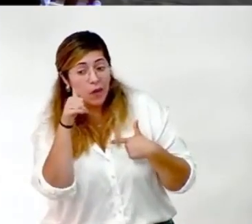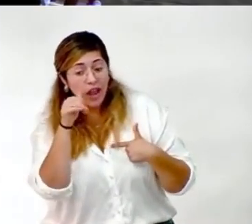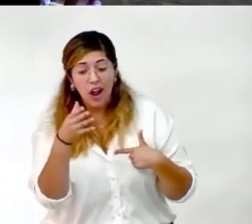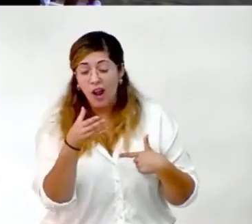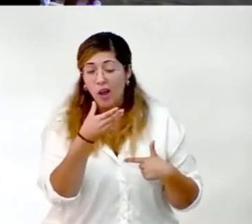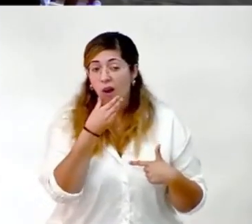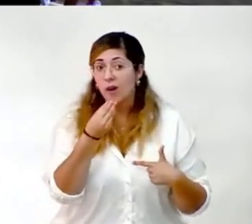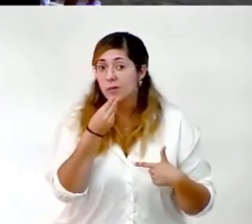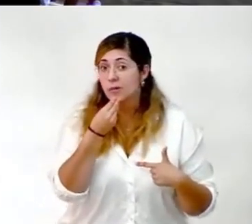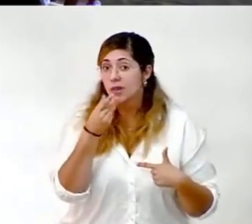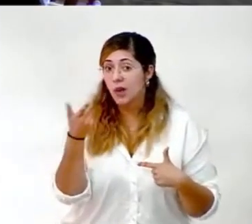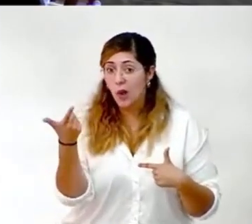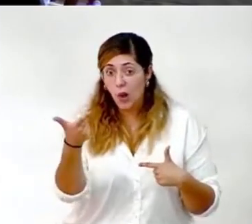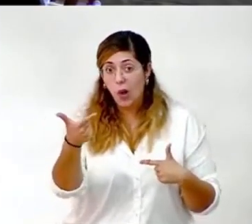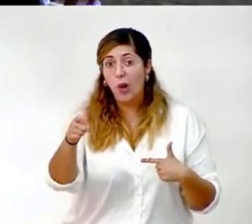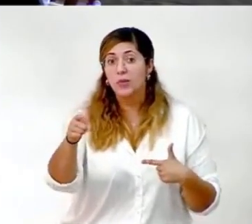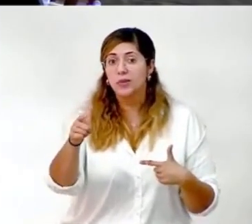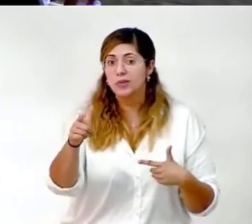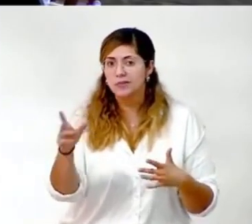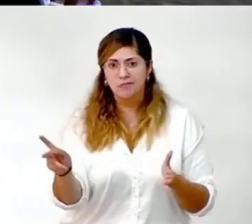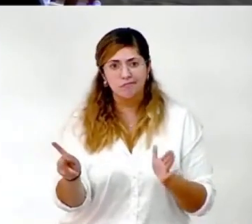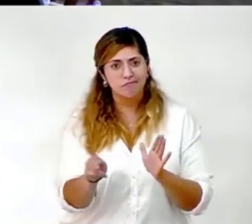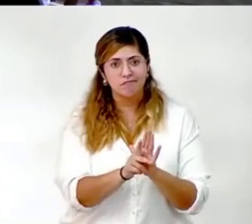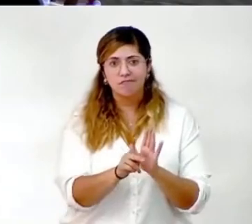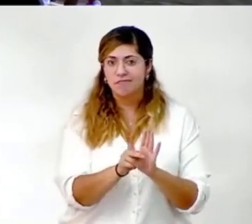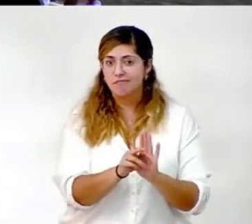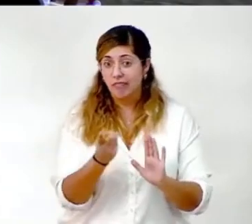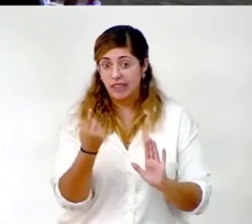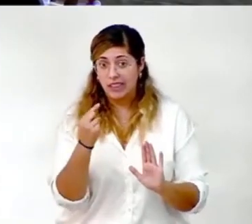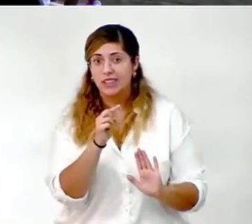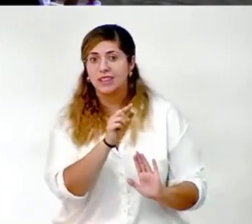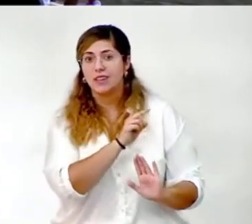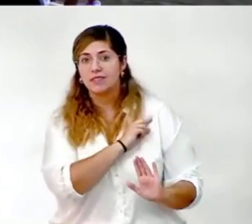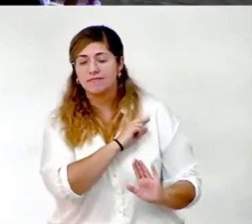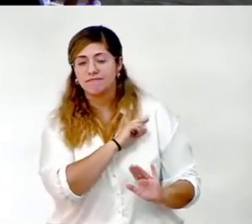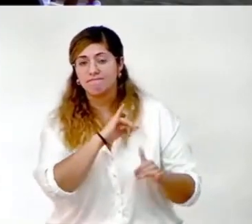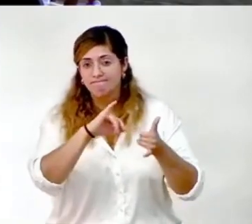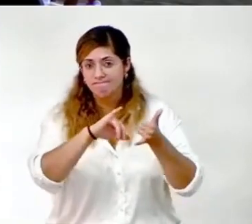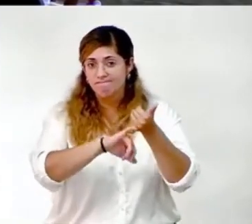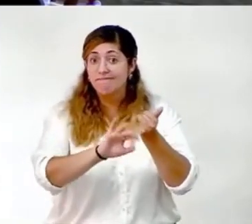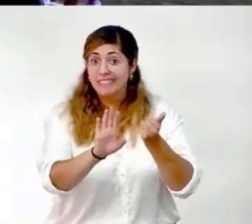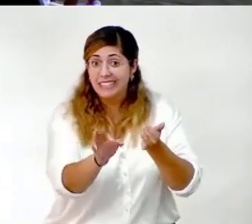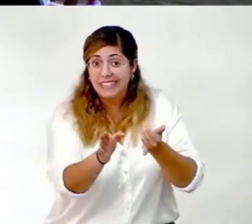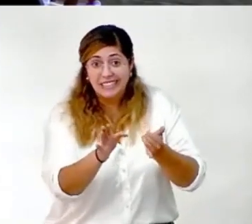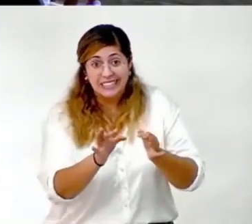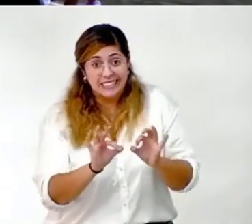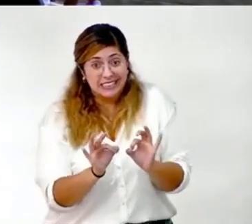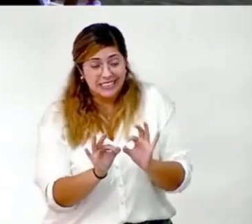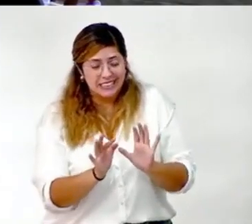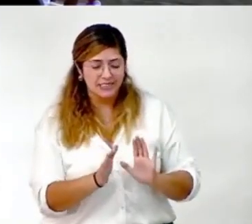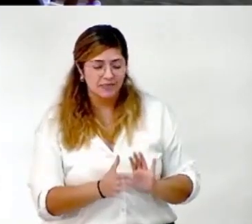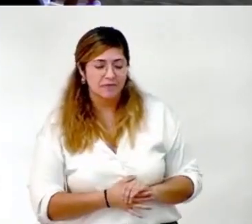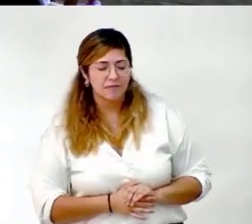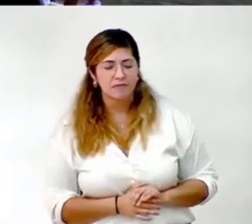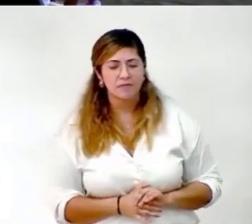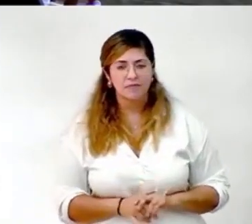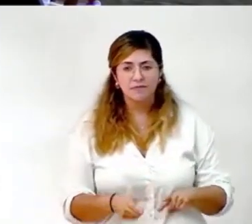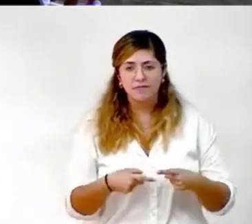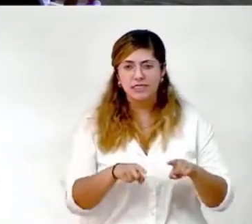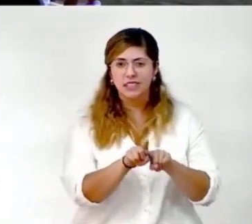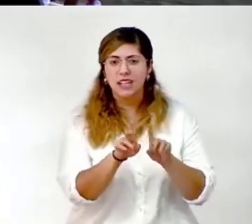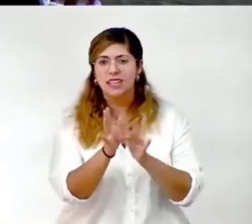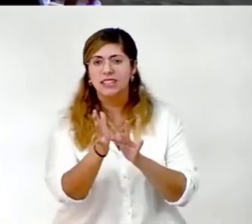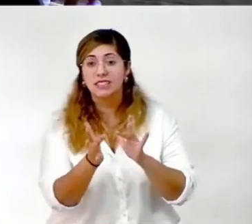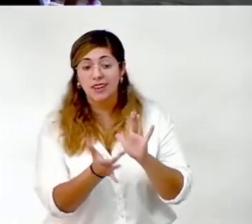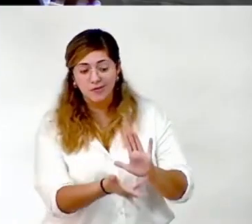aquele ou aquela que não nos pertence. Jesus então aponta para o adultério